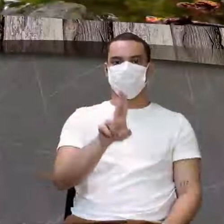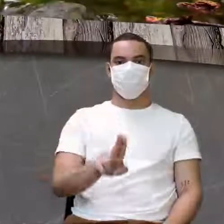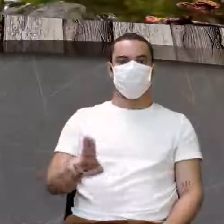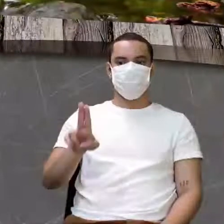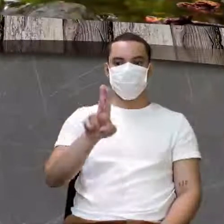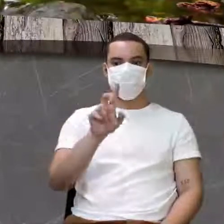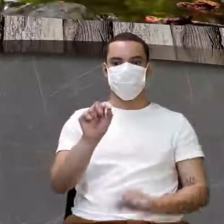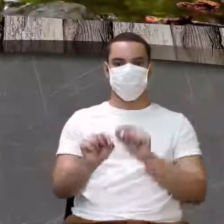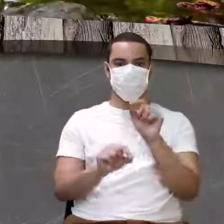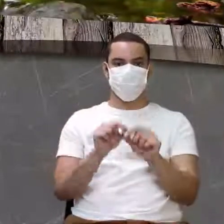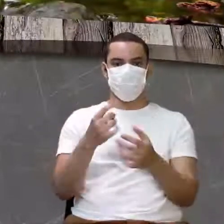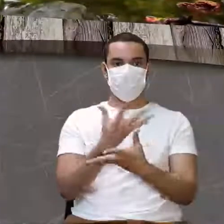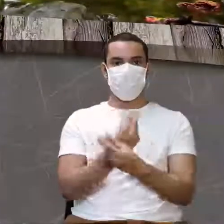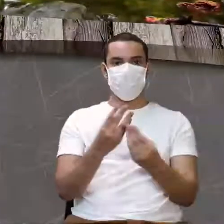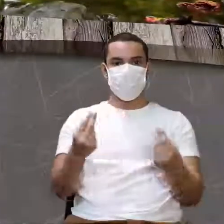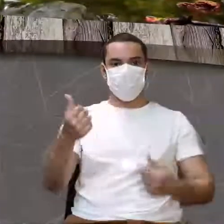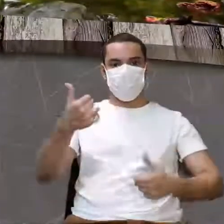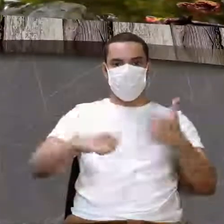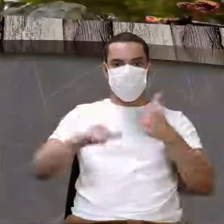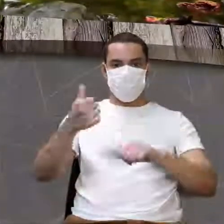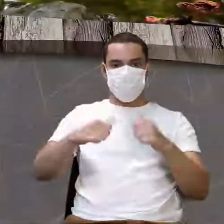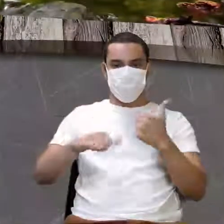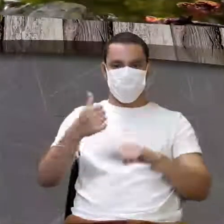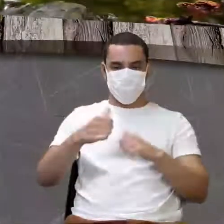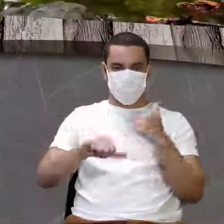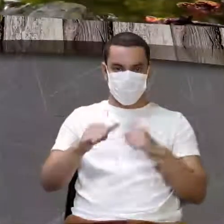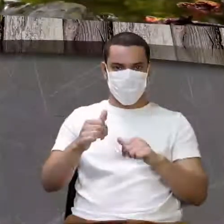utilizando tanto as análises, né,